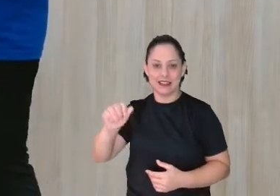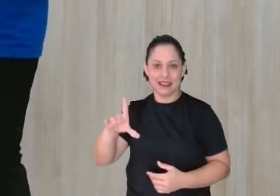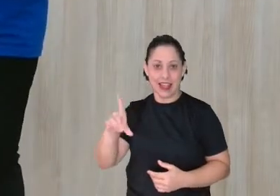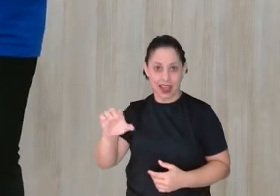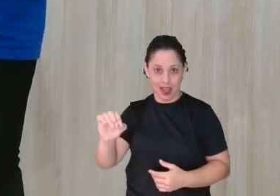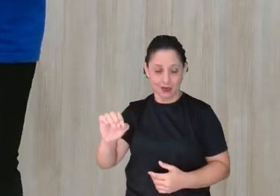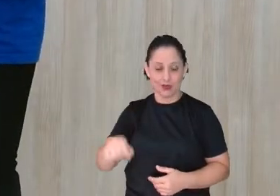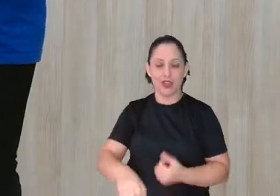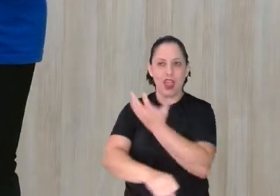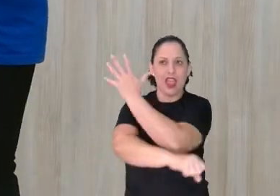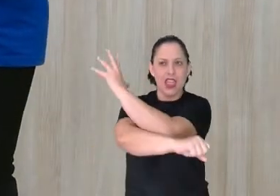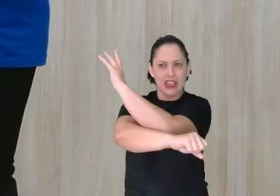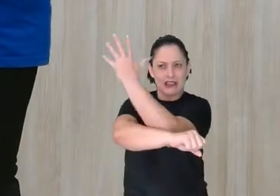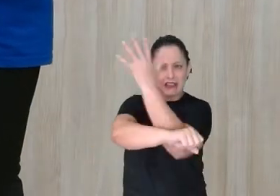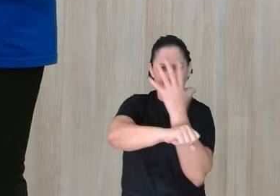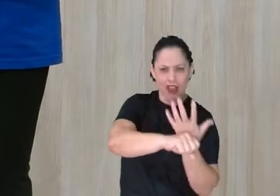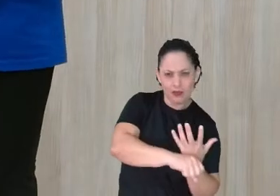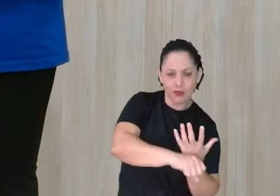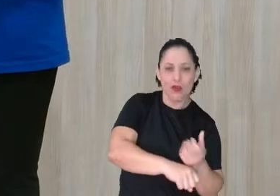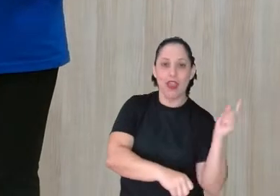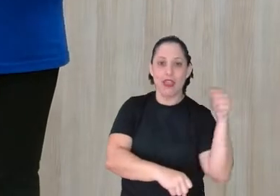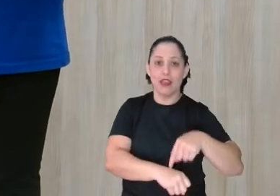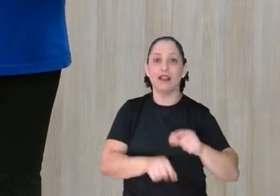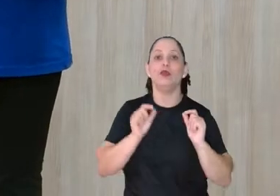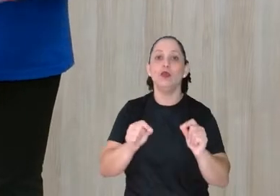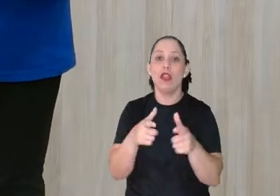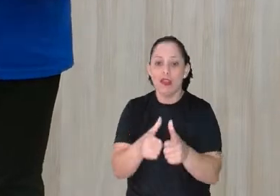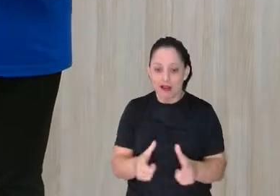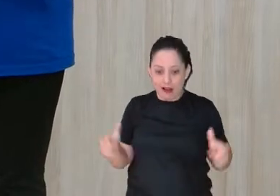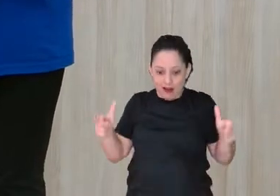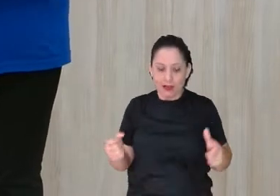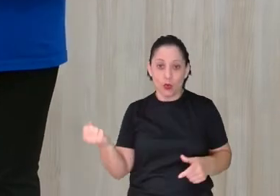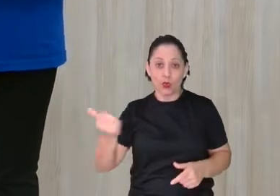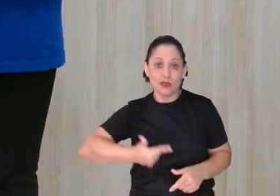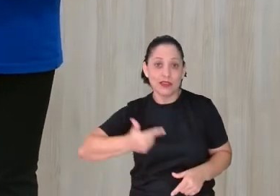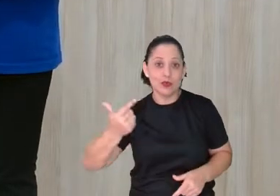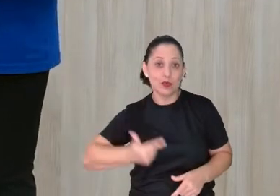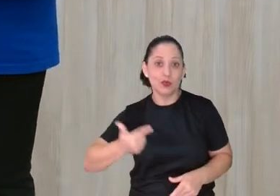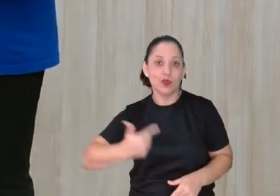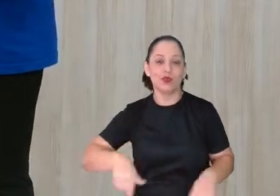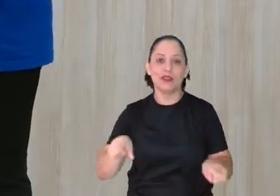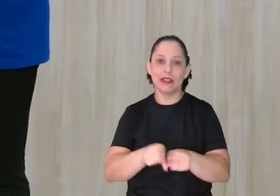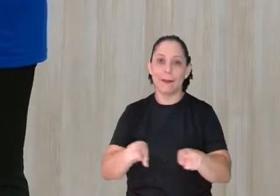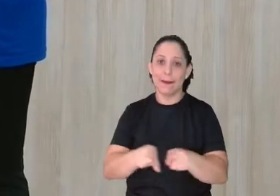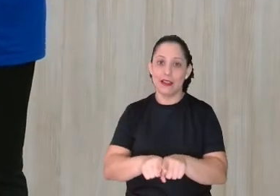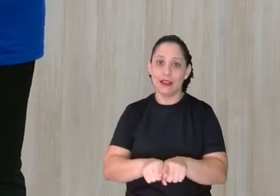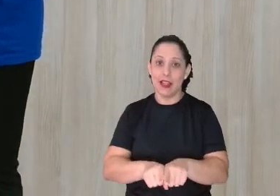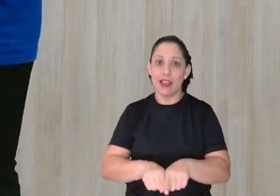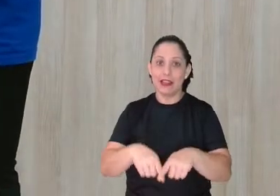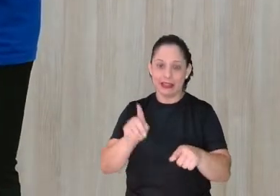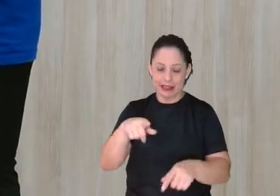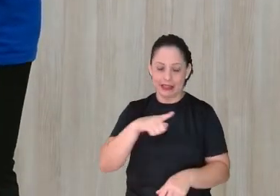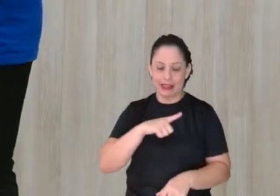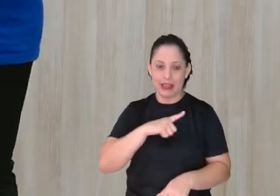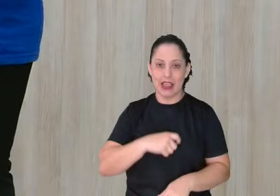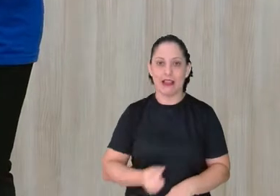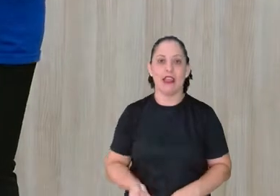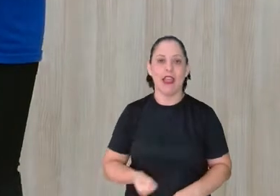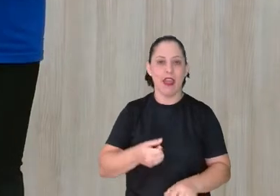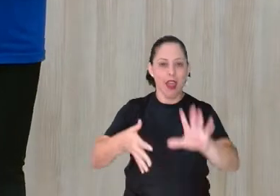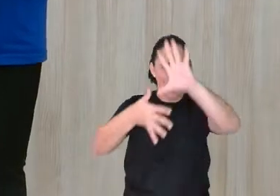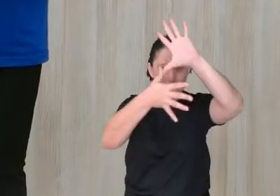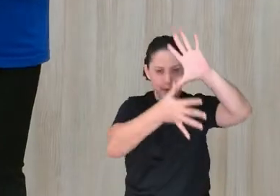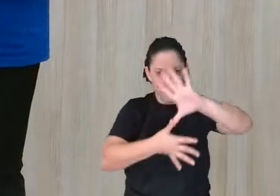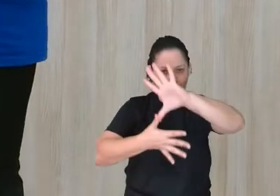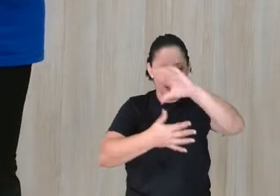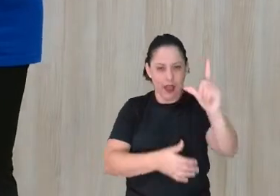Cerrado é considerado o segundo maior bioma da América Latina e também é o segundo do Brasil. Uma outra característica é que